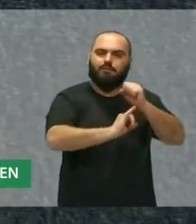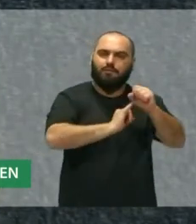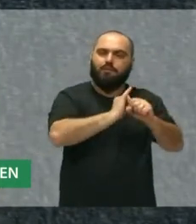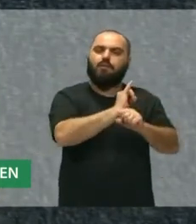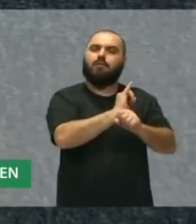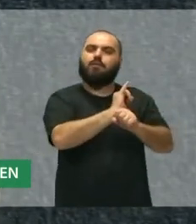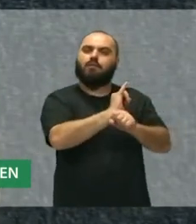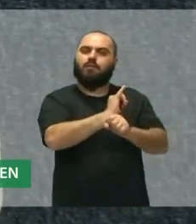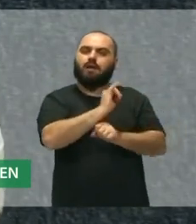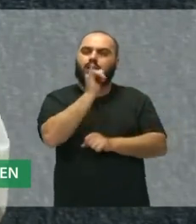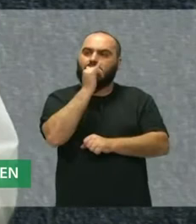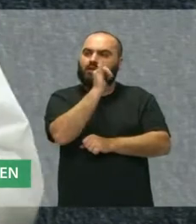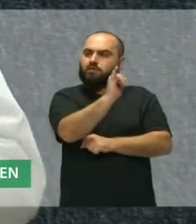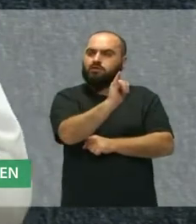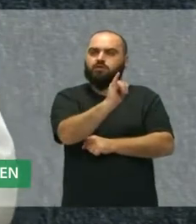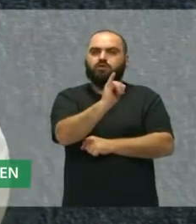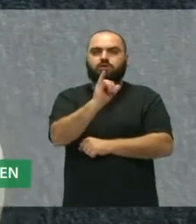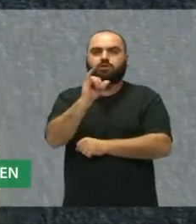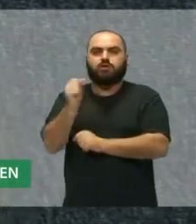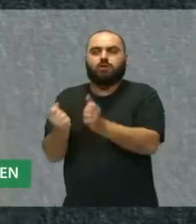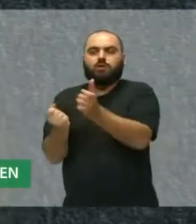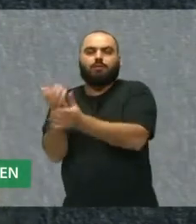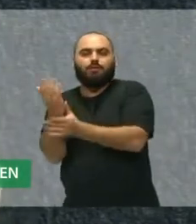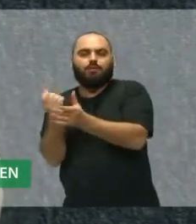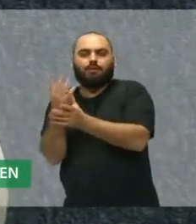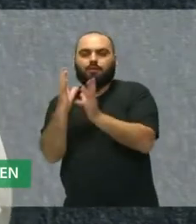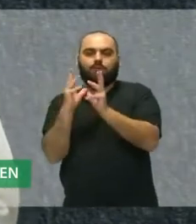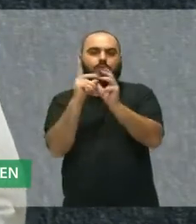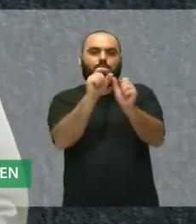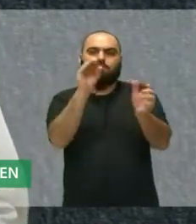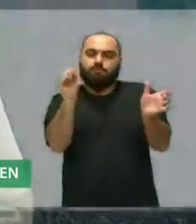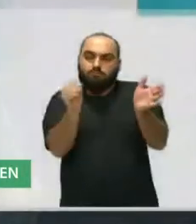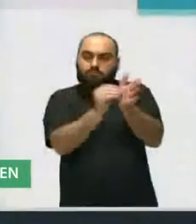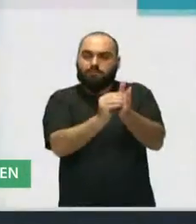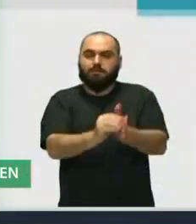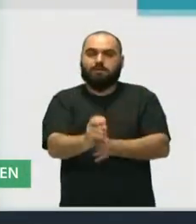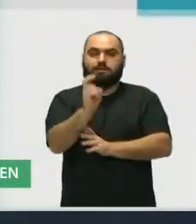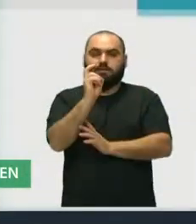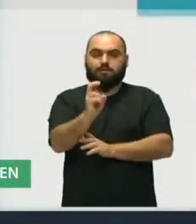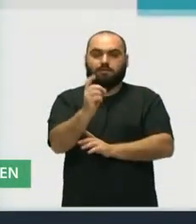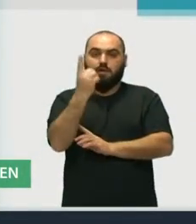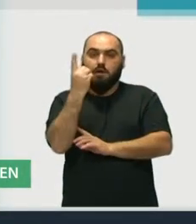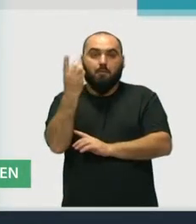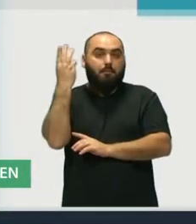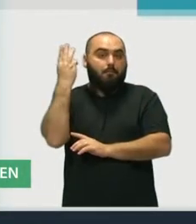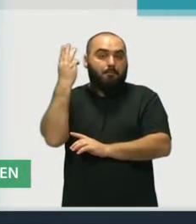de energia, tudo isso está nesse valor de